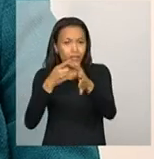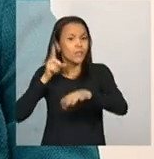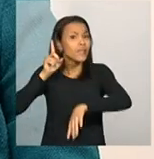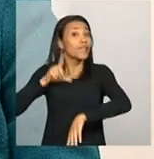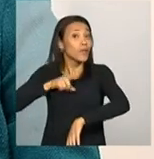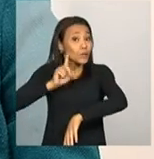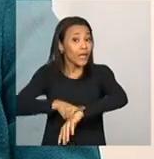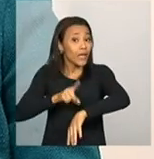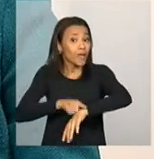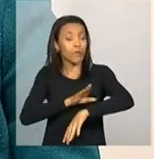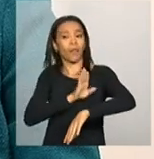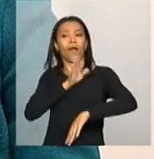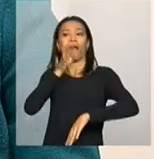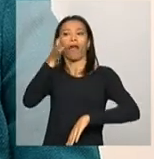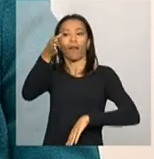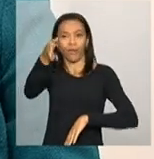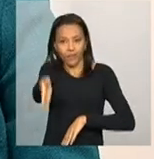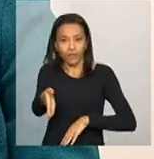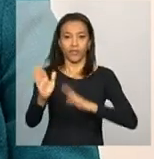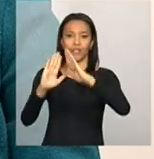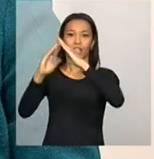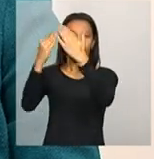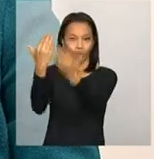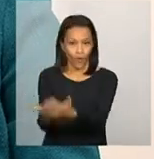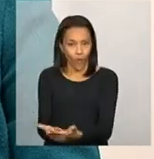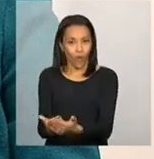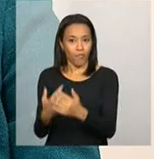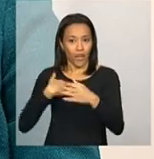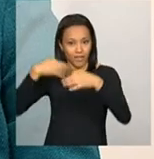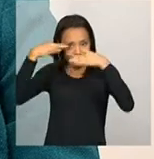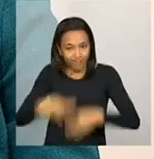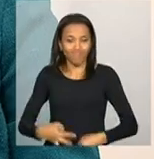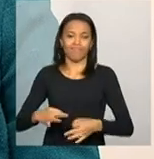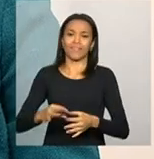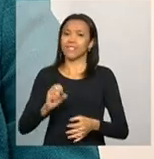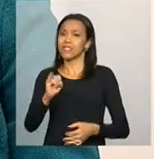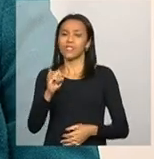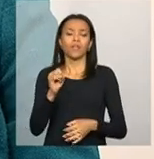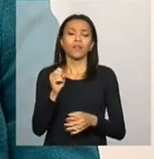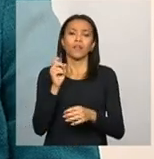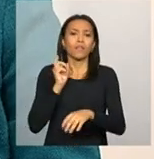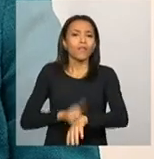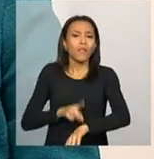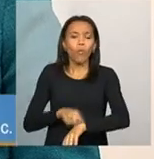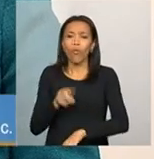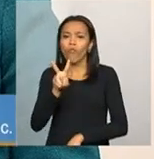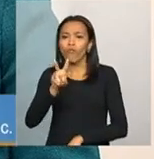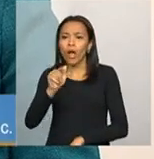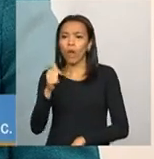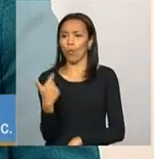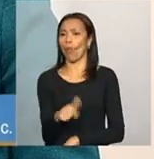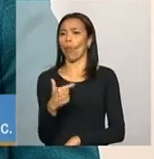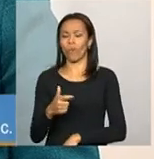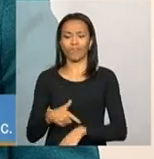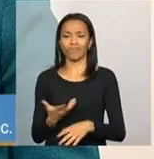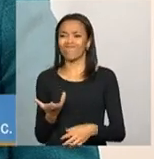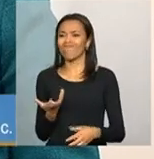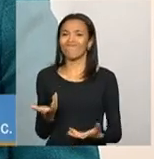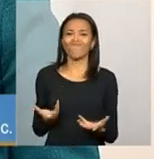ir até a escola confirmar a matrícula. Se naquele momento não tiver uma vaga disponível, ela tem a possibilidade